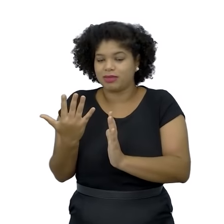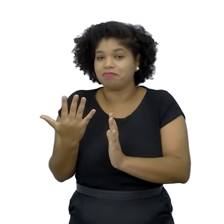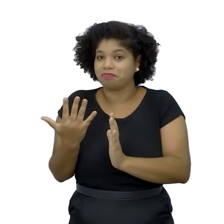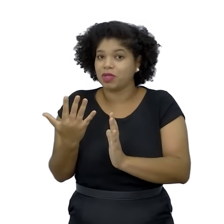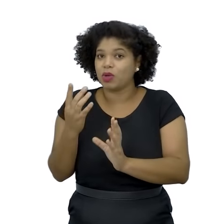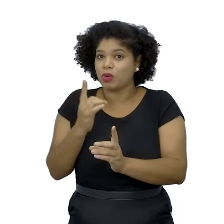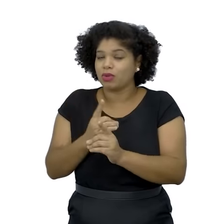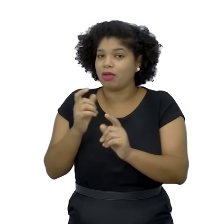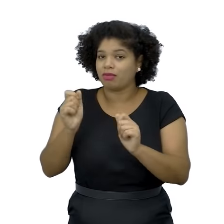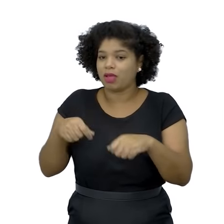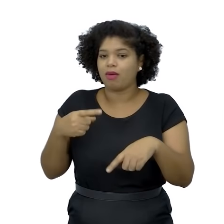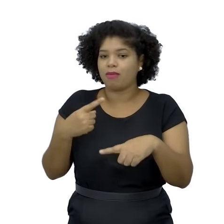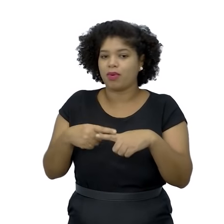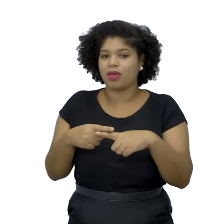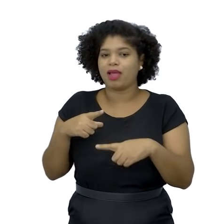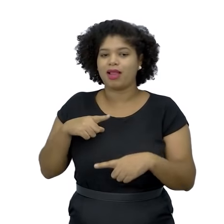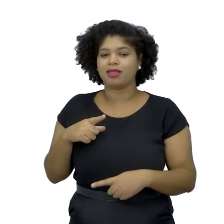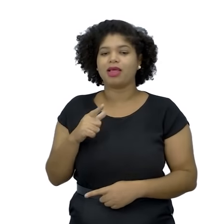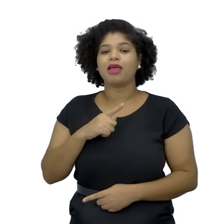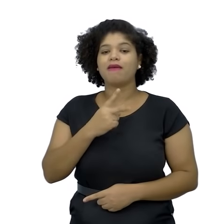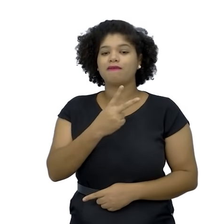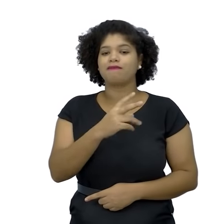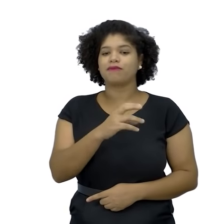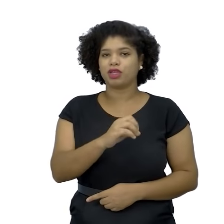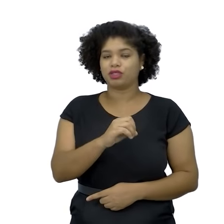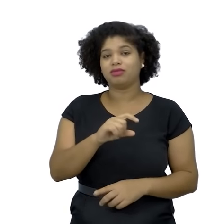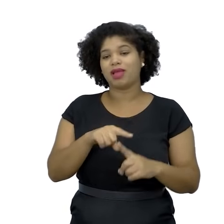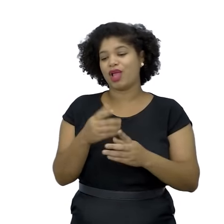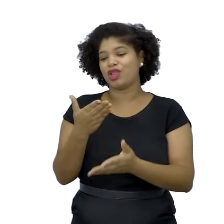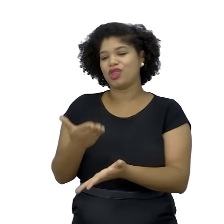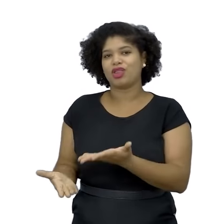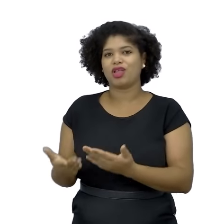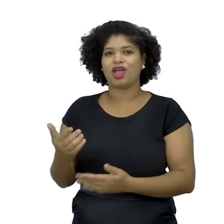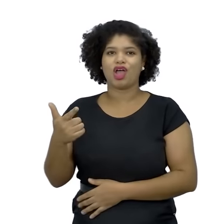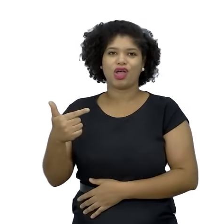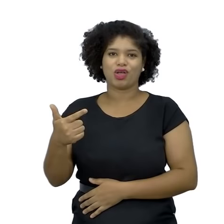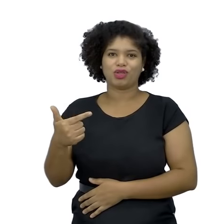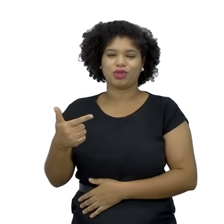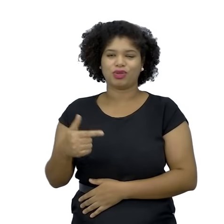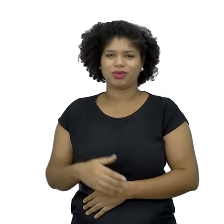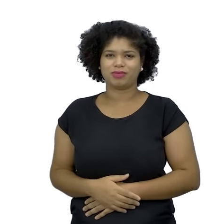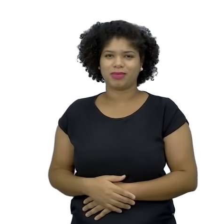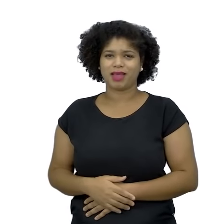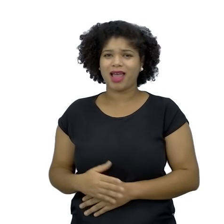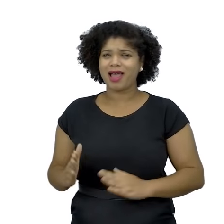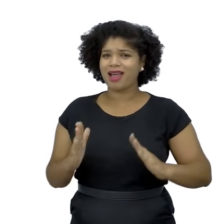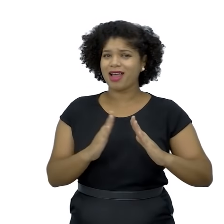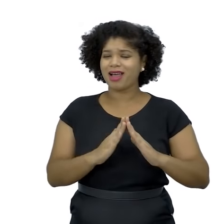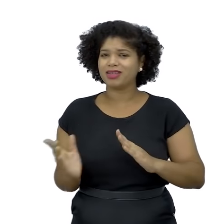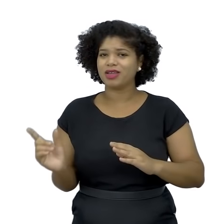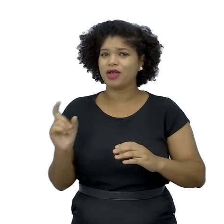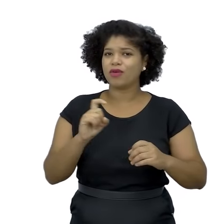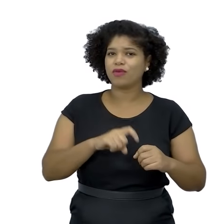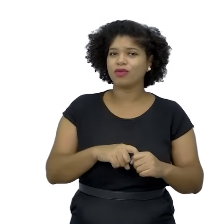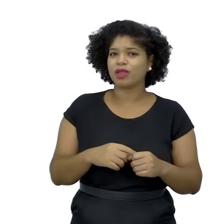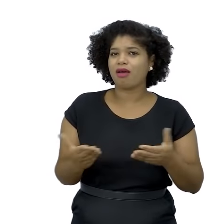de perder na volta para casa? Então, nesse problema aqui, a gente percebe também